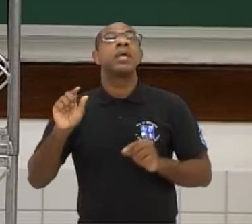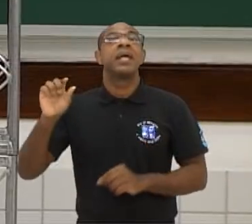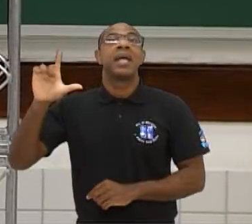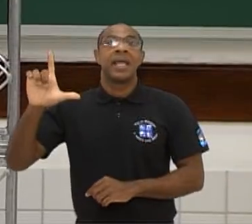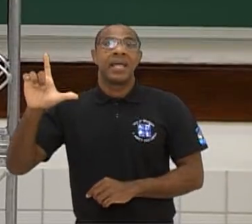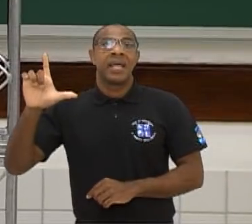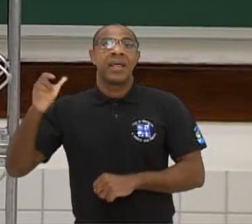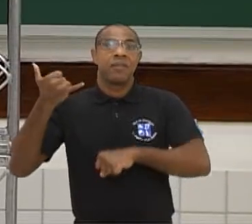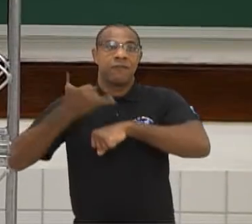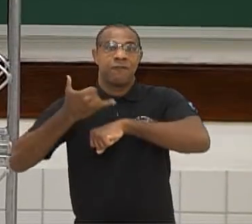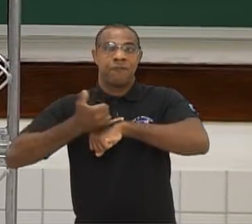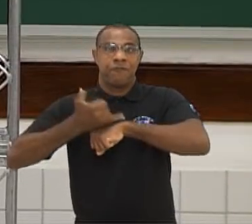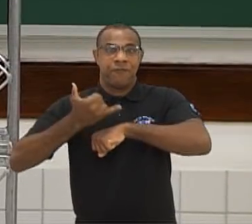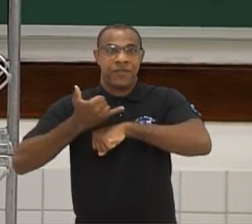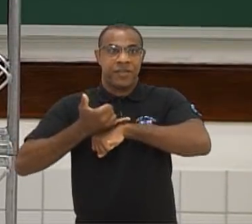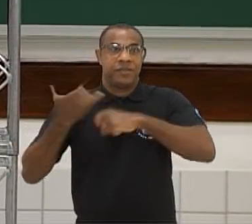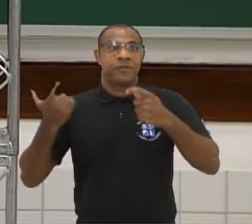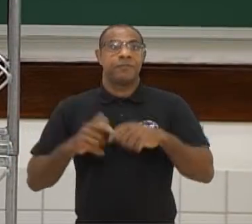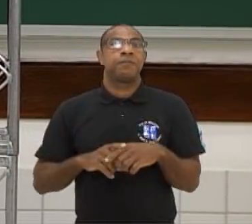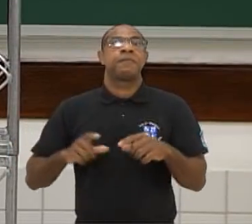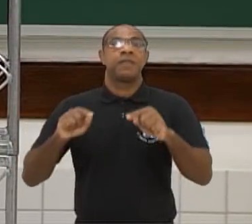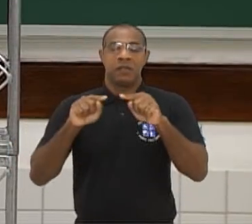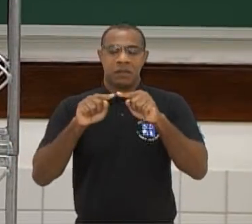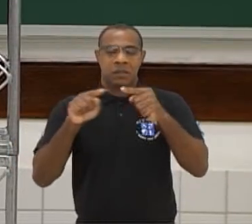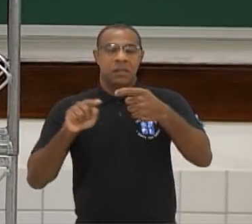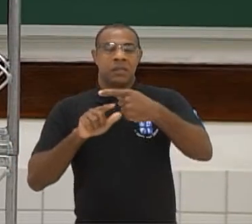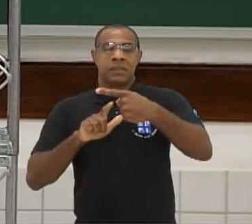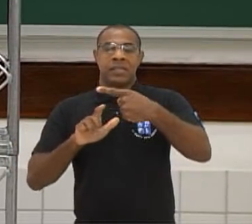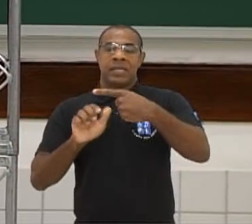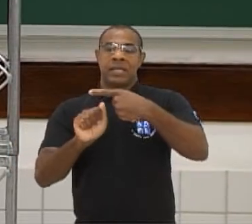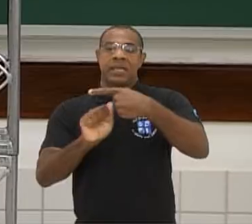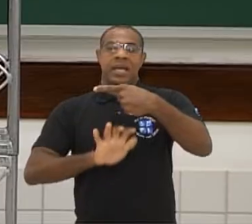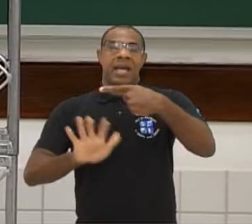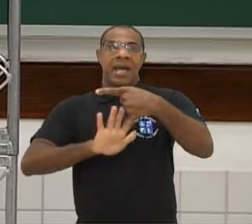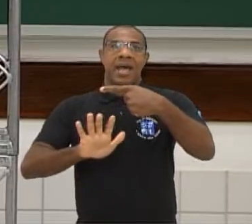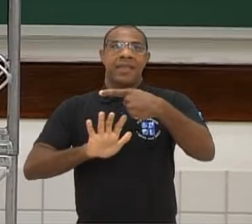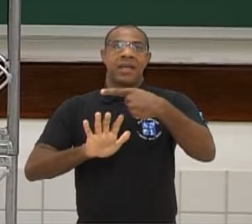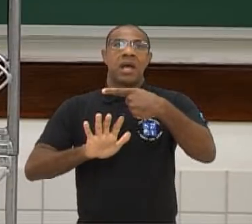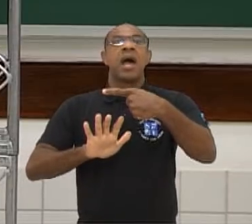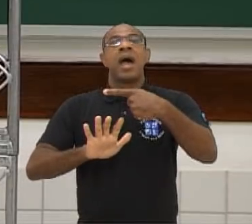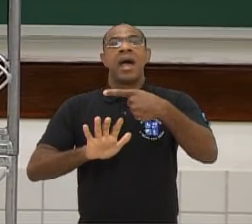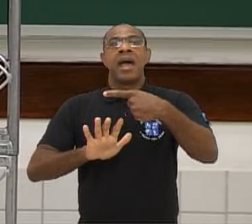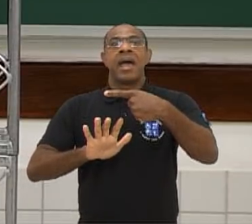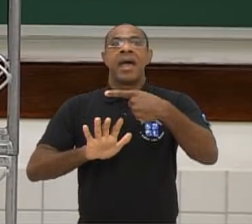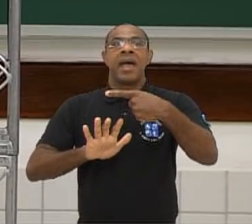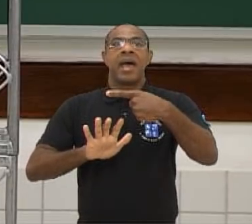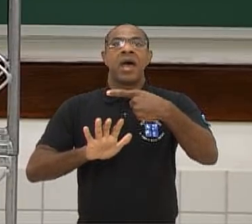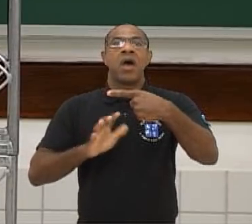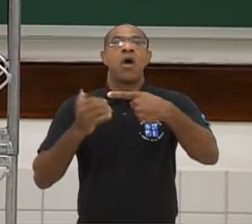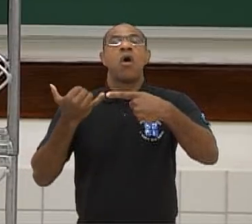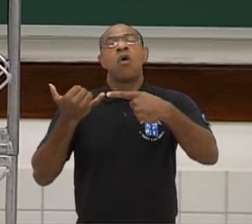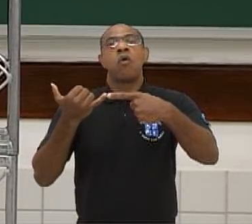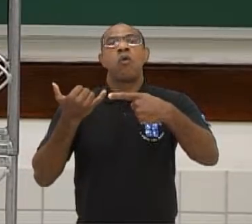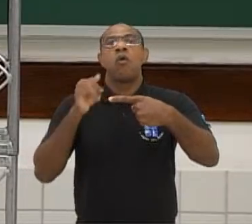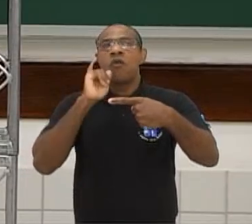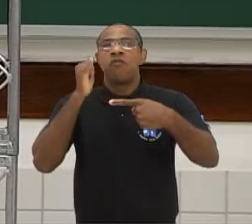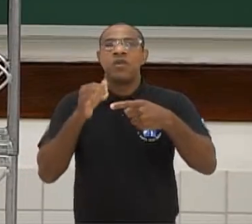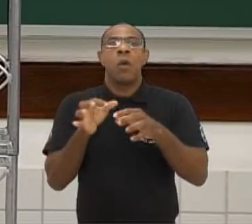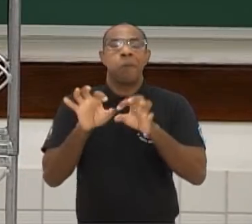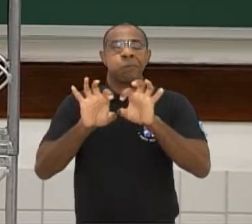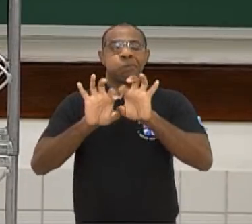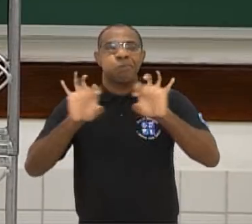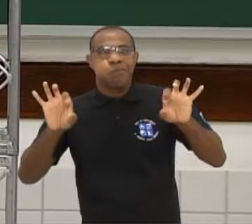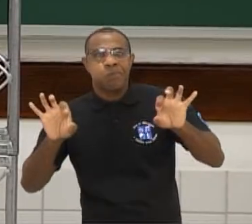a grossura do fio. Você pode reparar que você tem, por exemplo, em fios de alta tensão,